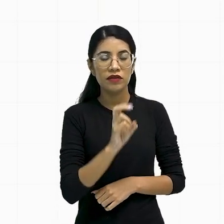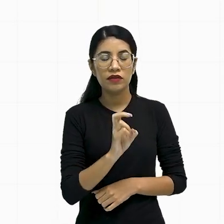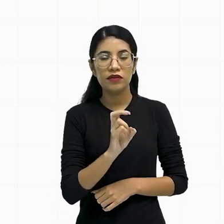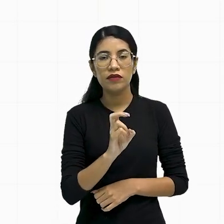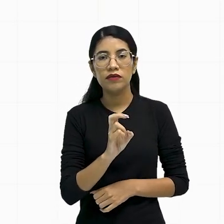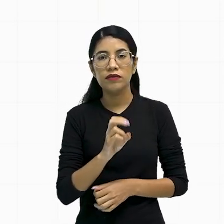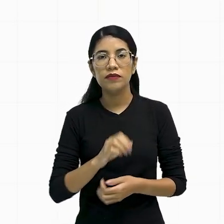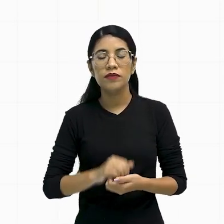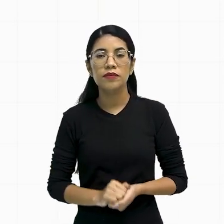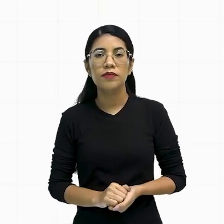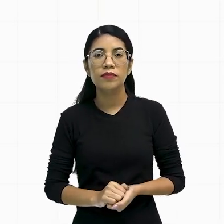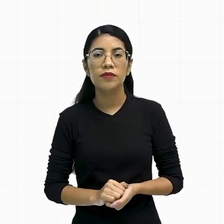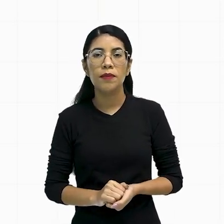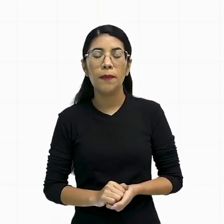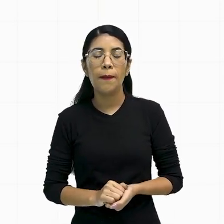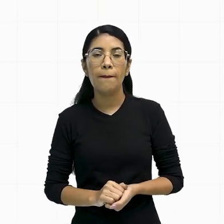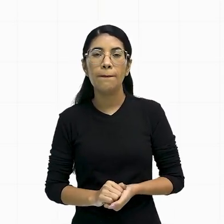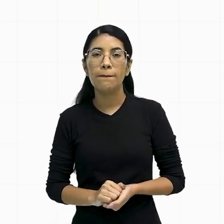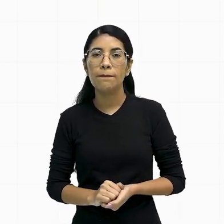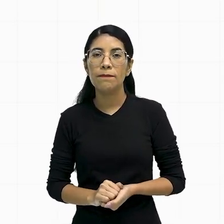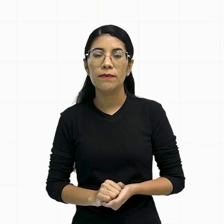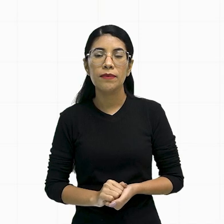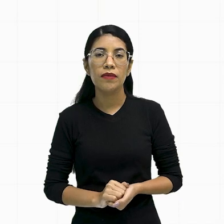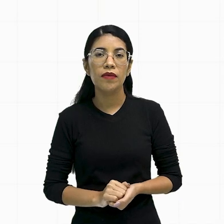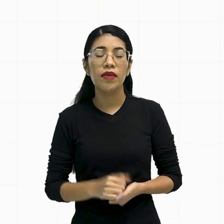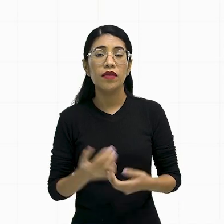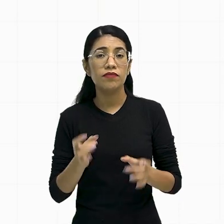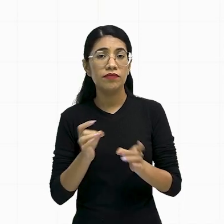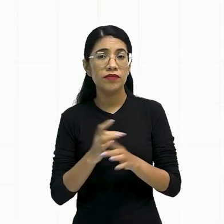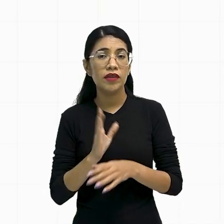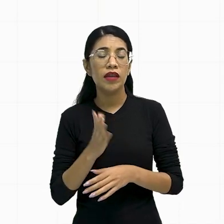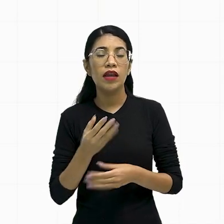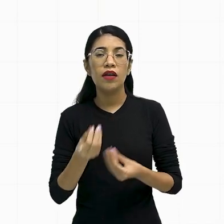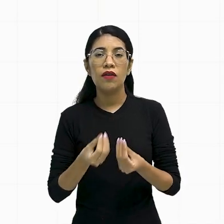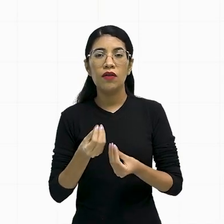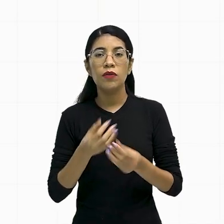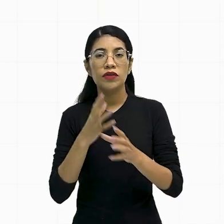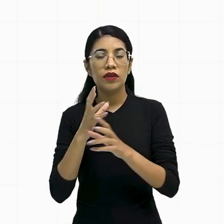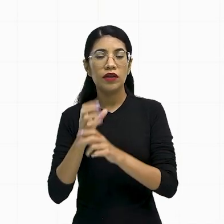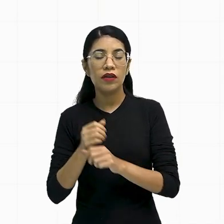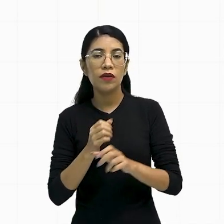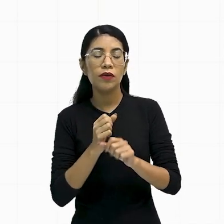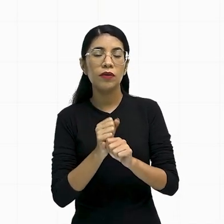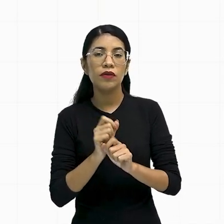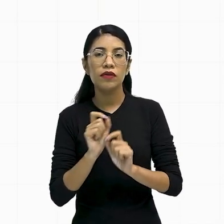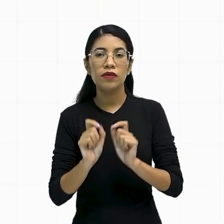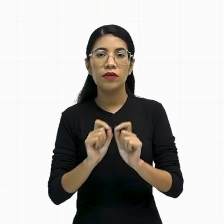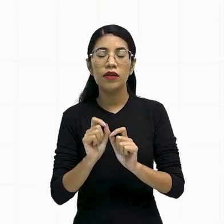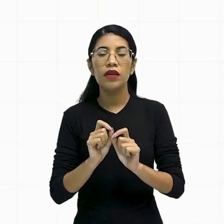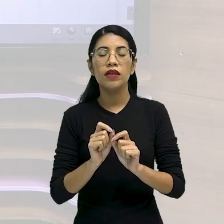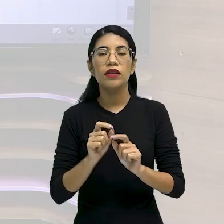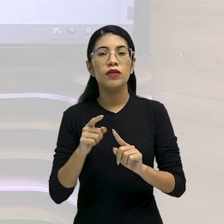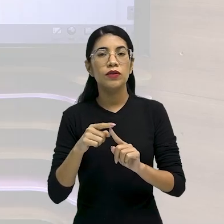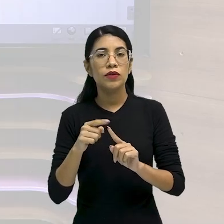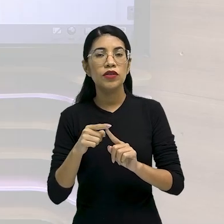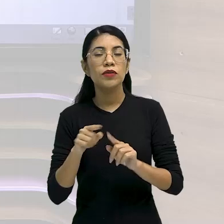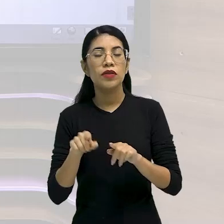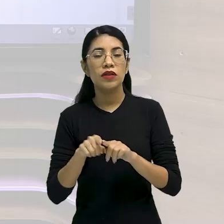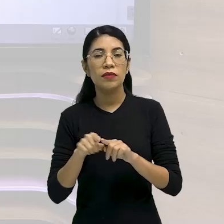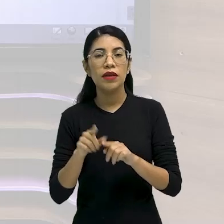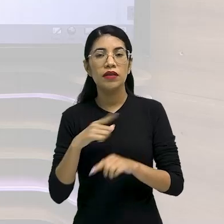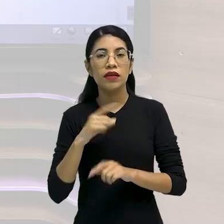graus. Viram só? Então é dessa forma que a gente vai trabalhar essas questões aí,